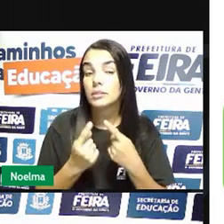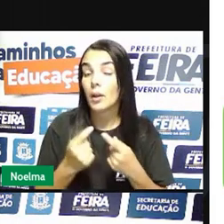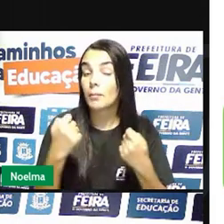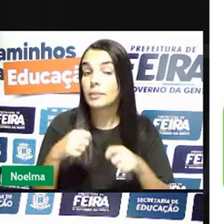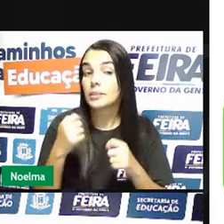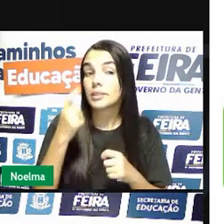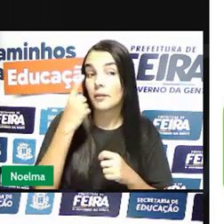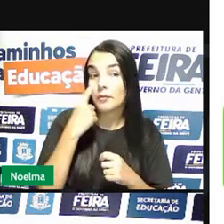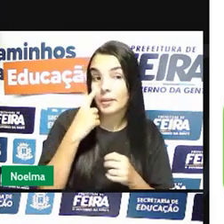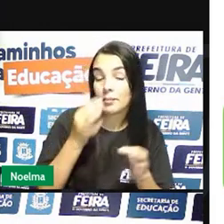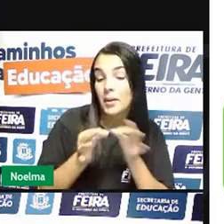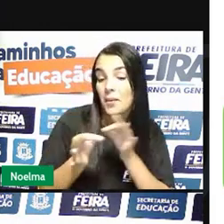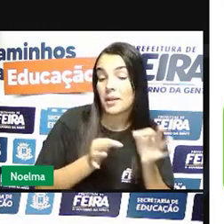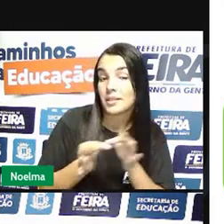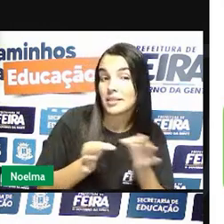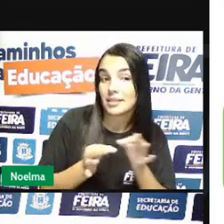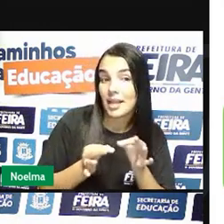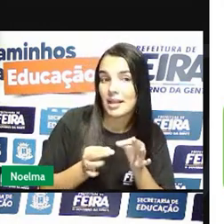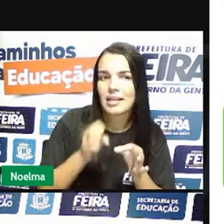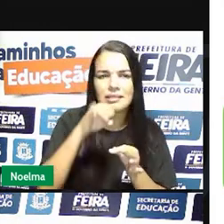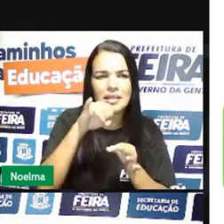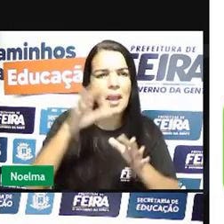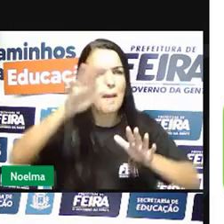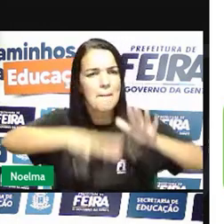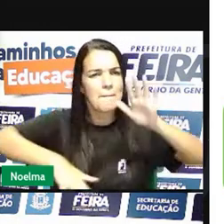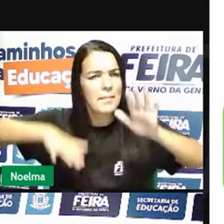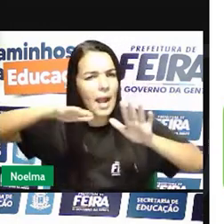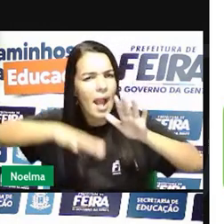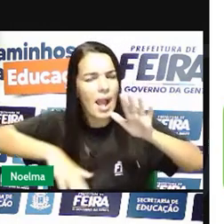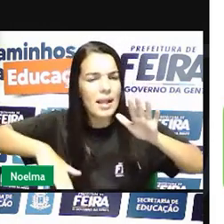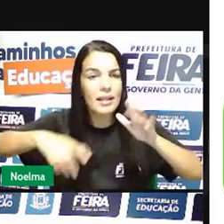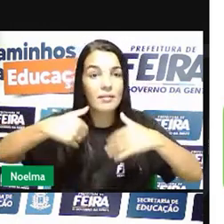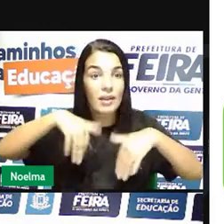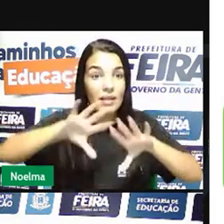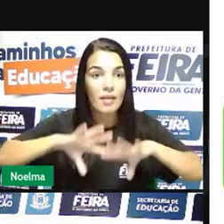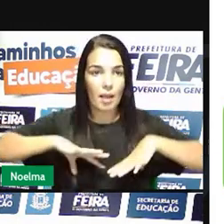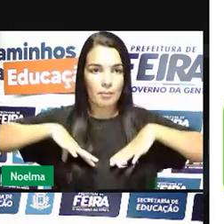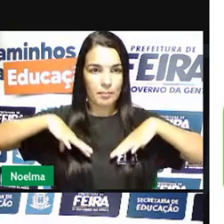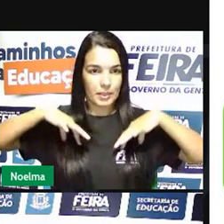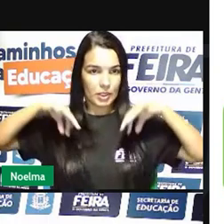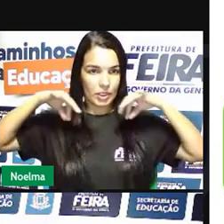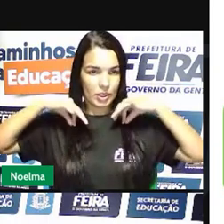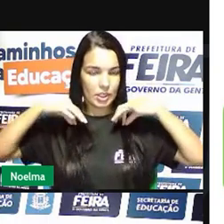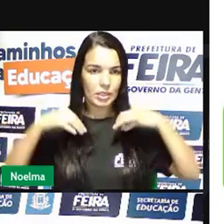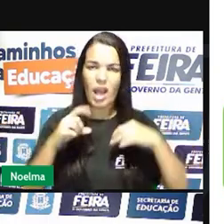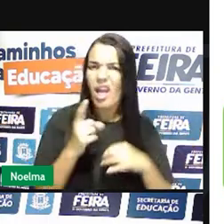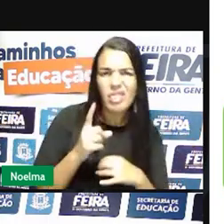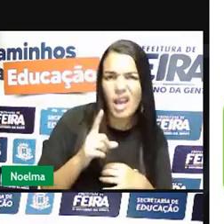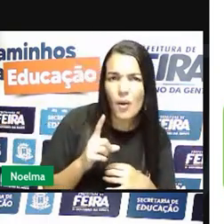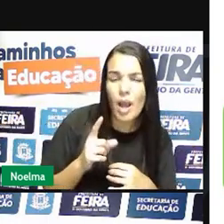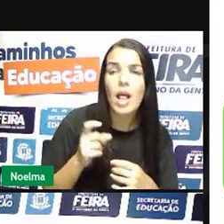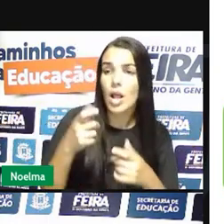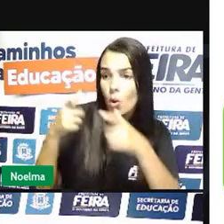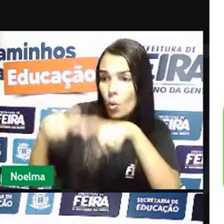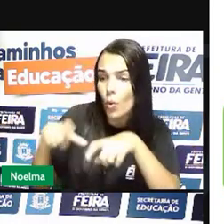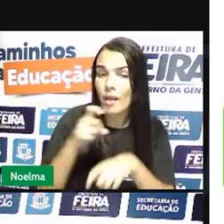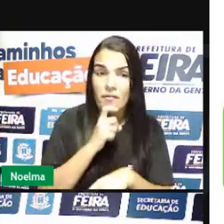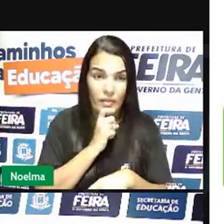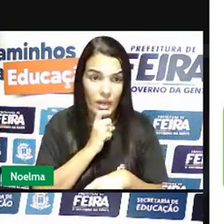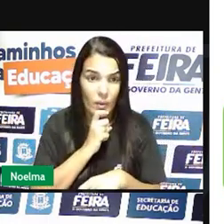levado em consideração. É praia? Vai levar roupa de banho? Ah, não, é um lugar mais frio, tem que levar casaco. Então, tudo isso